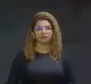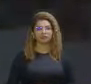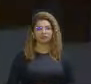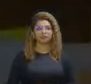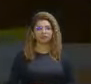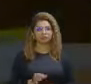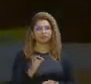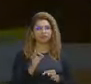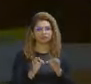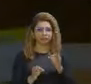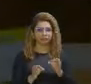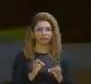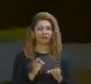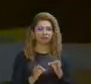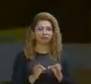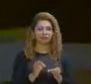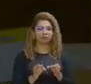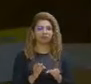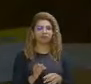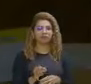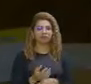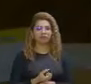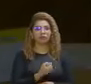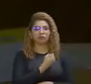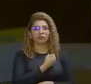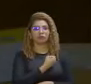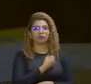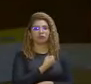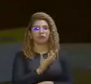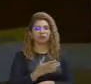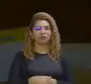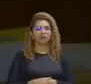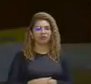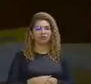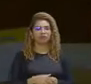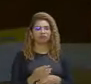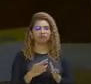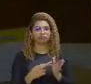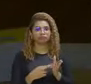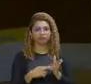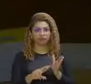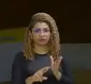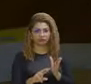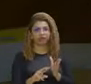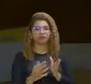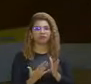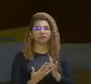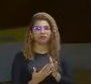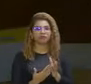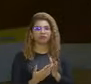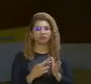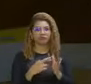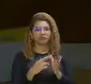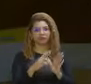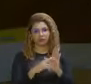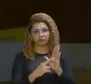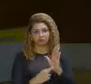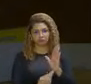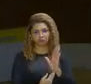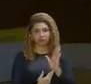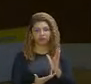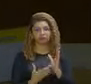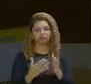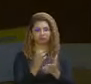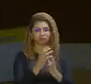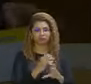Em julgamento, o número 1 da pauta, requerimento de regularização de omissão de prestação de contas